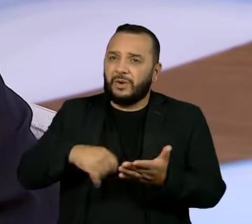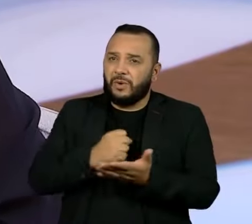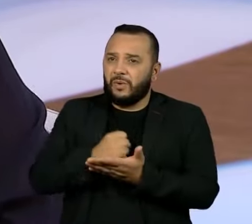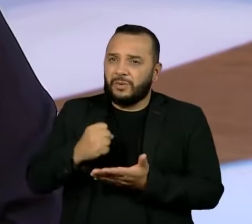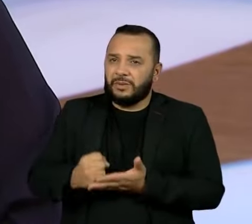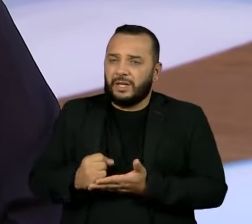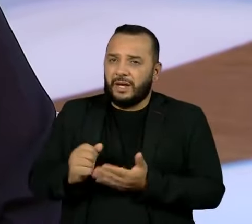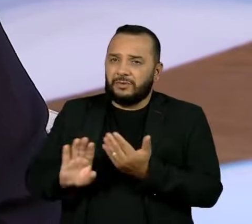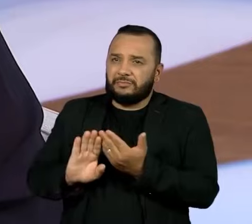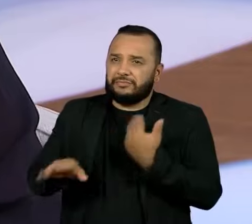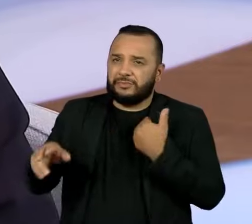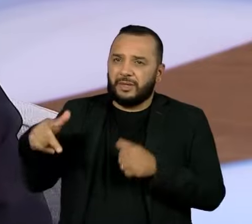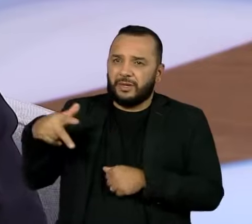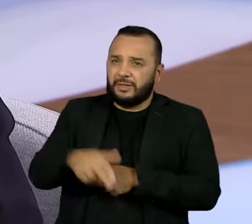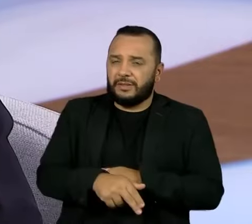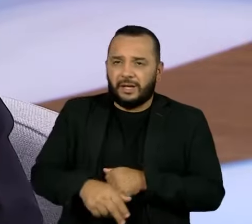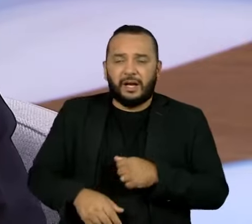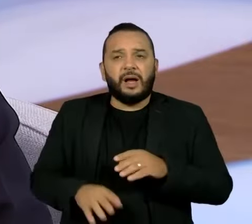e fui